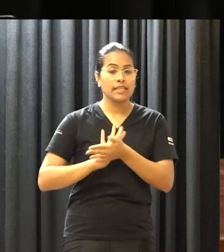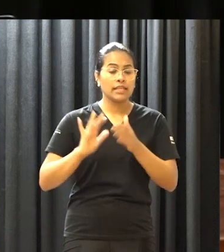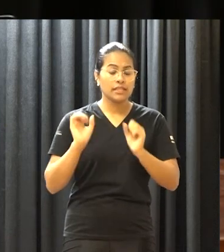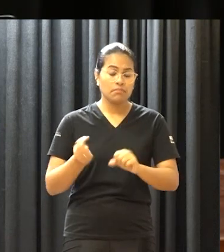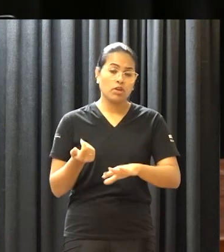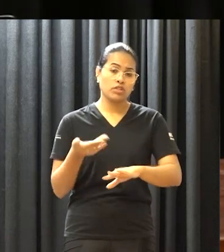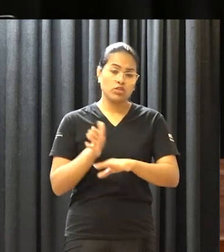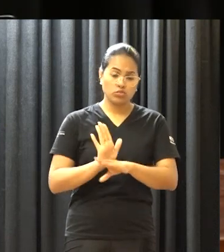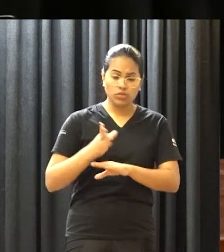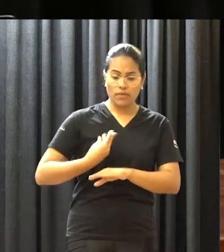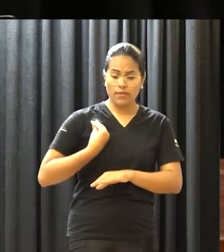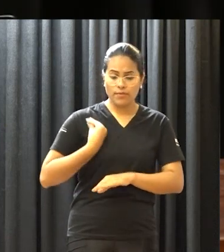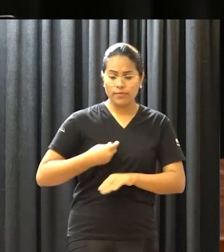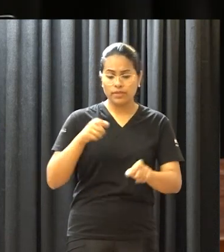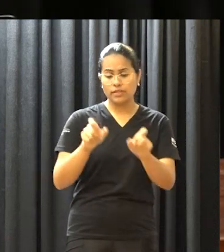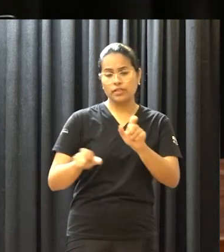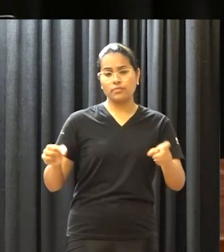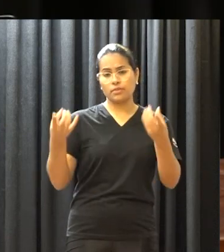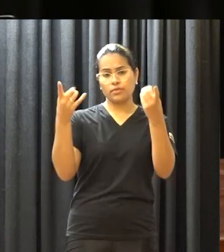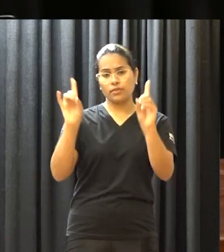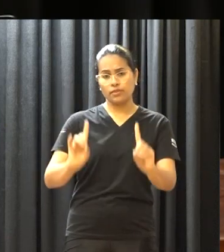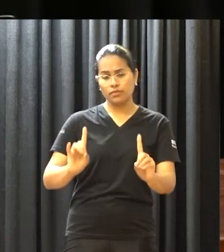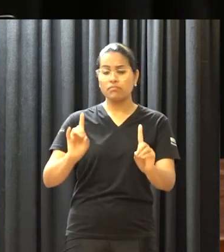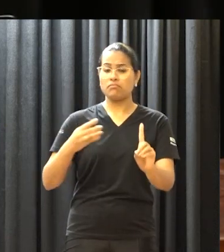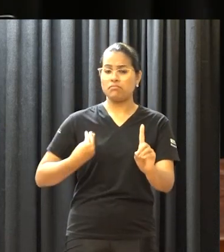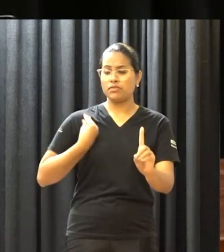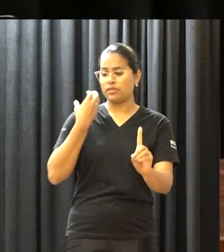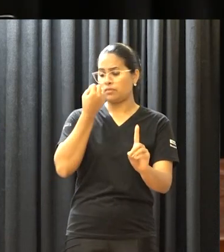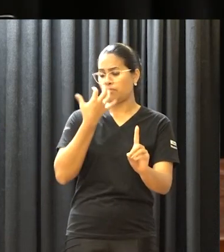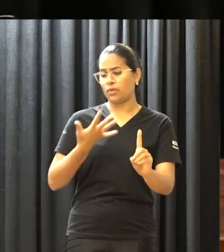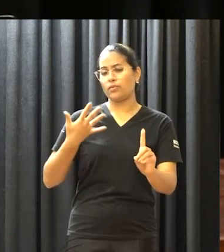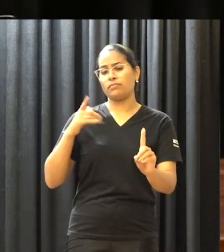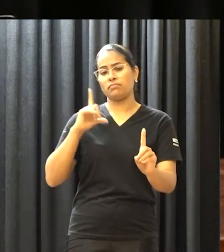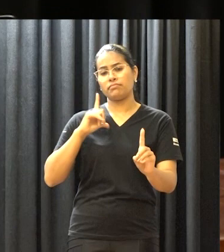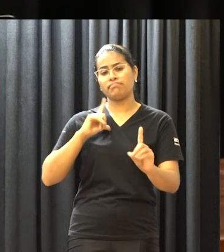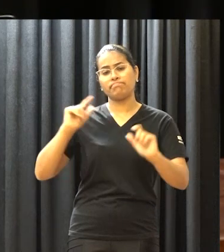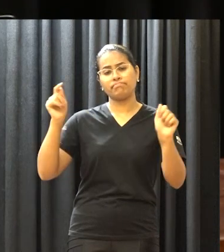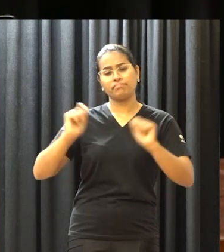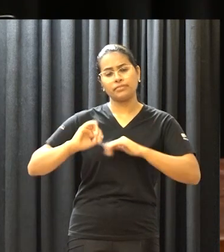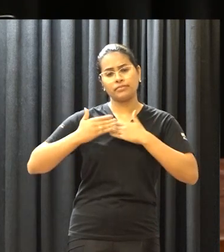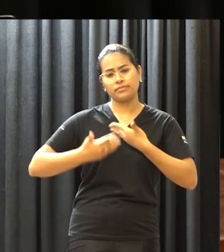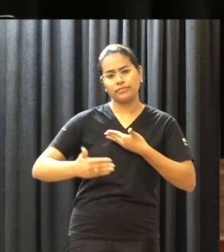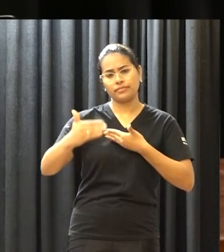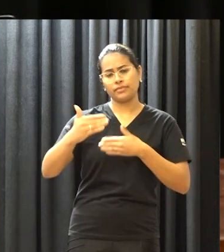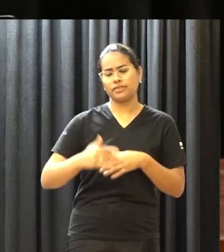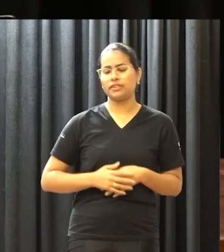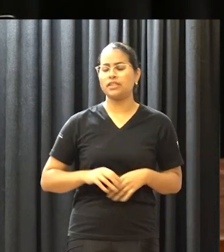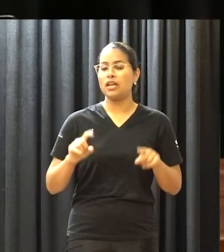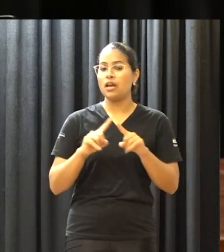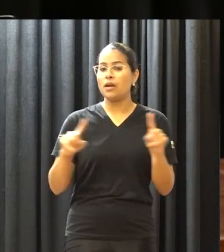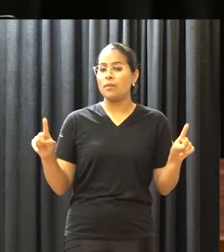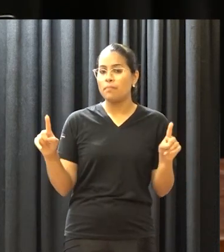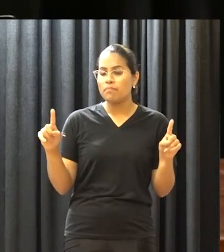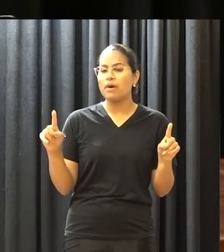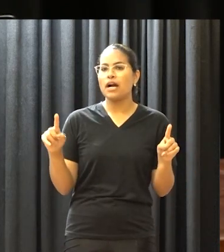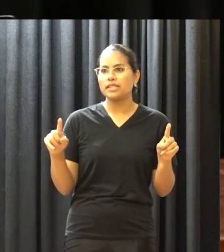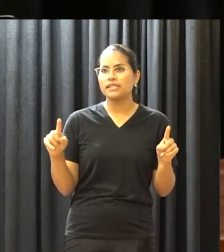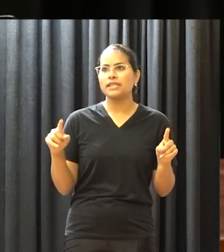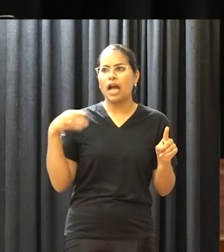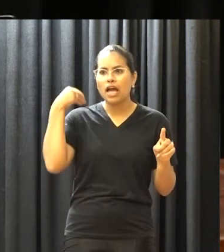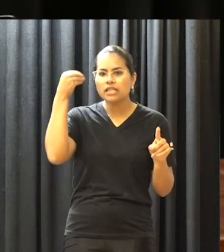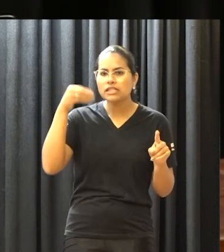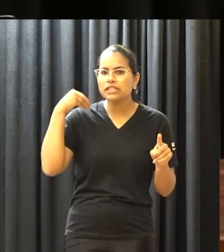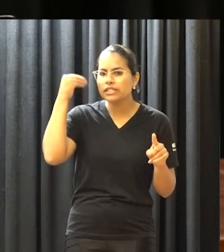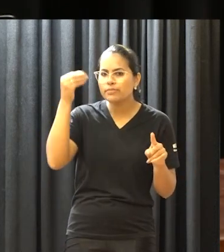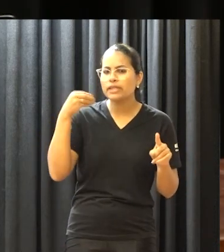com deficiência possam ter uma vida boa. A análise dos efeitos relativos à experiência